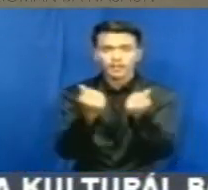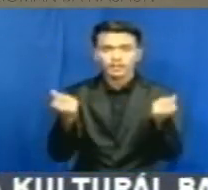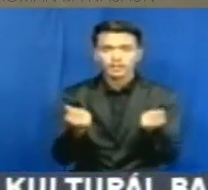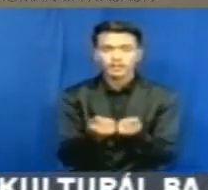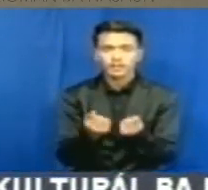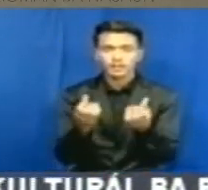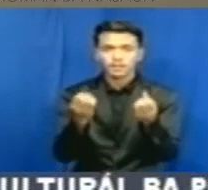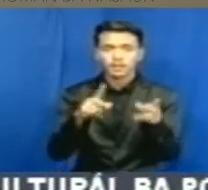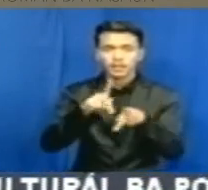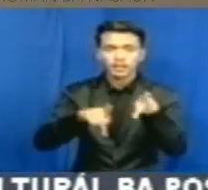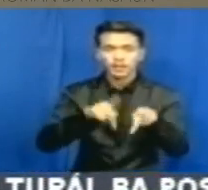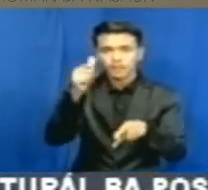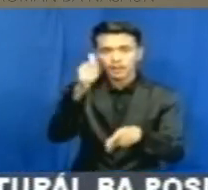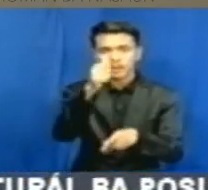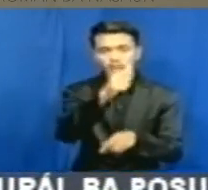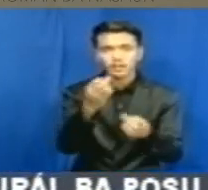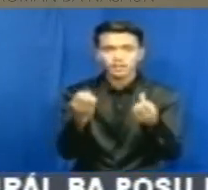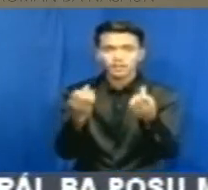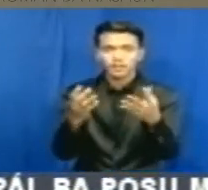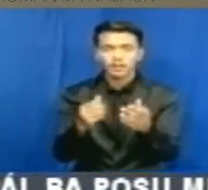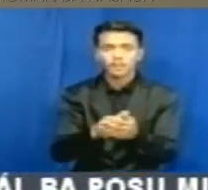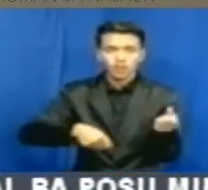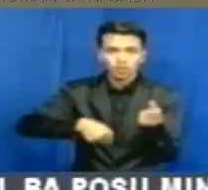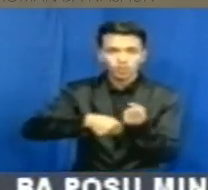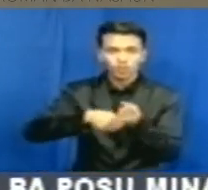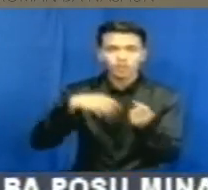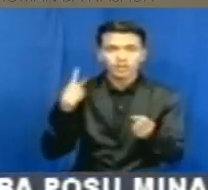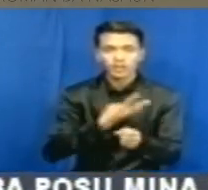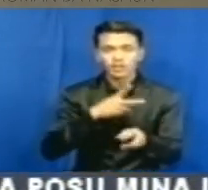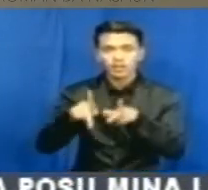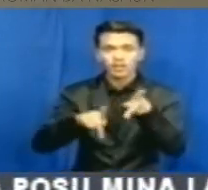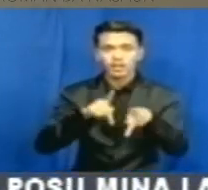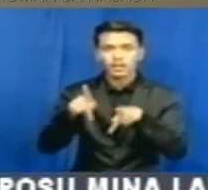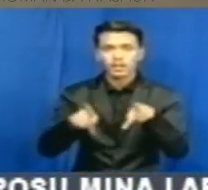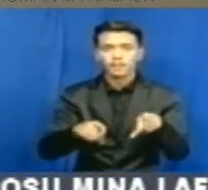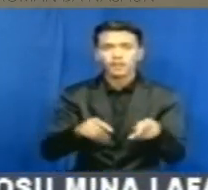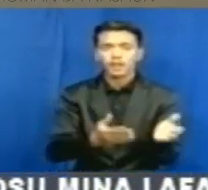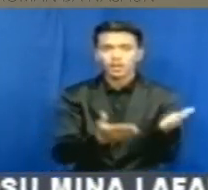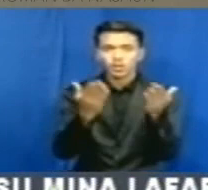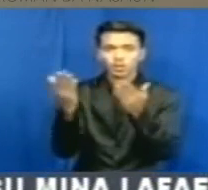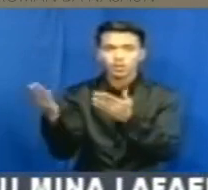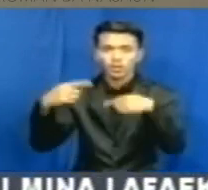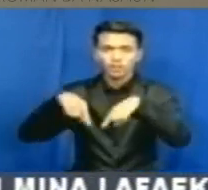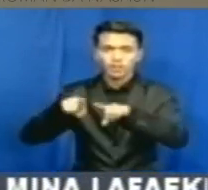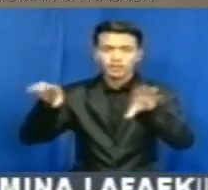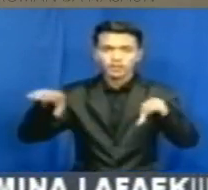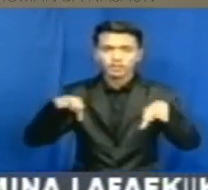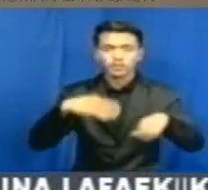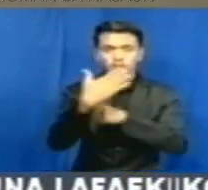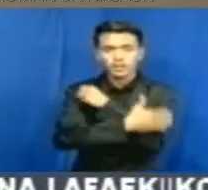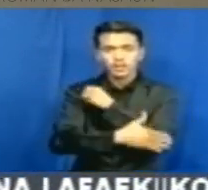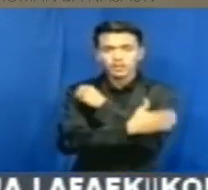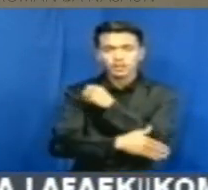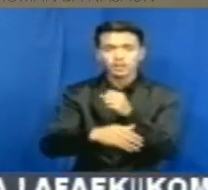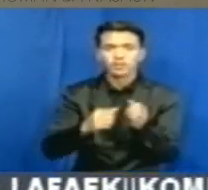ou ema individual Balu, maka suporta itane ema sirane, atu lori ba serviço iha nação